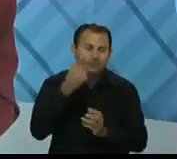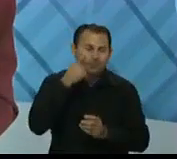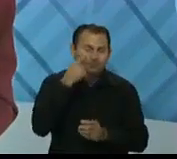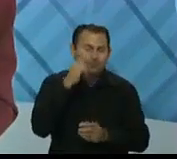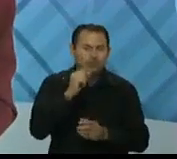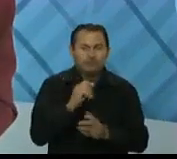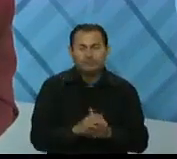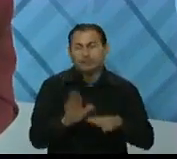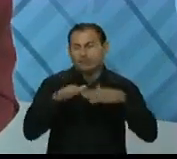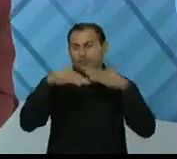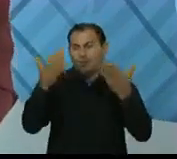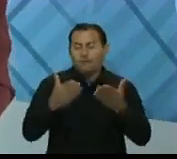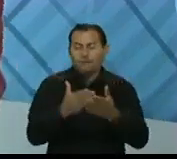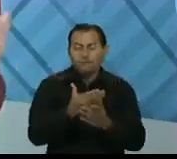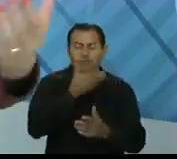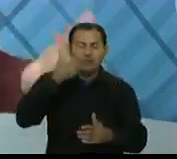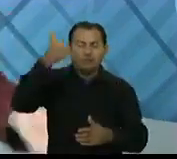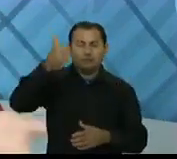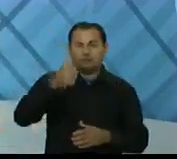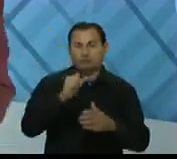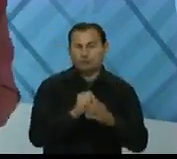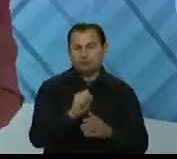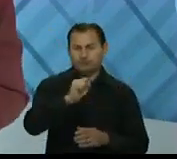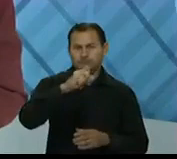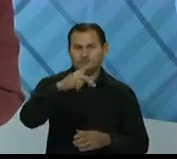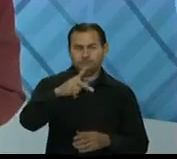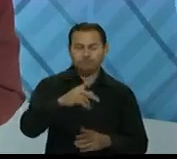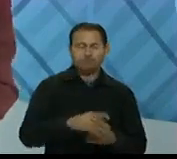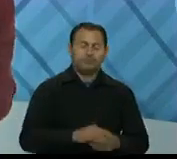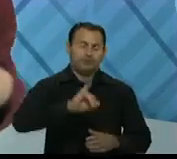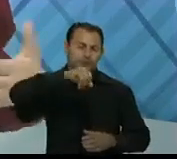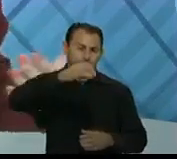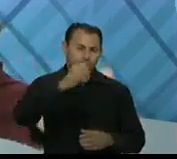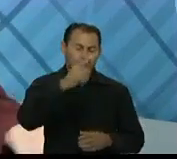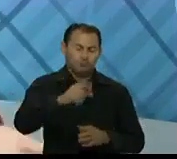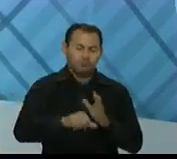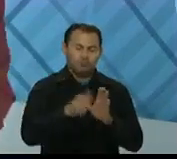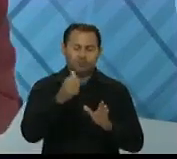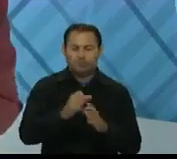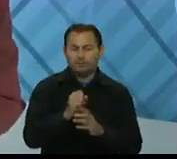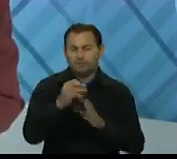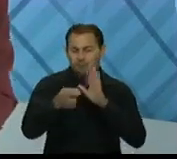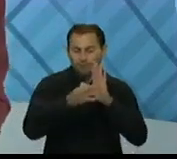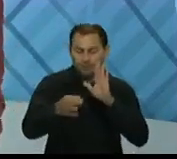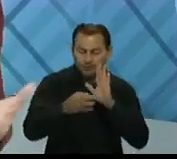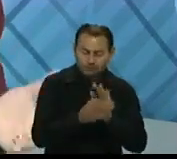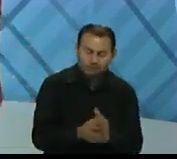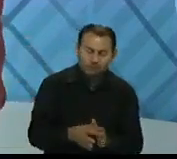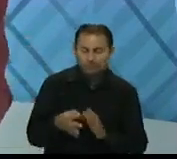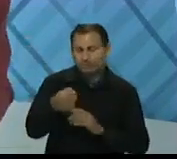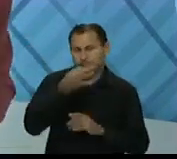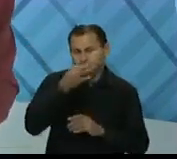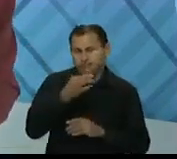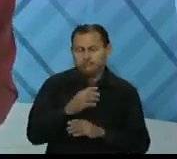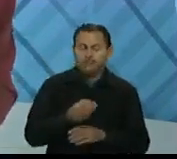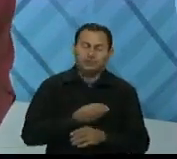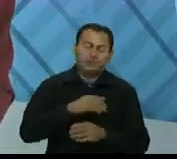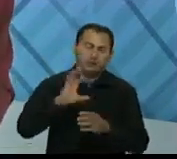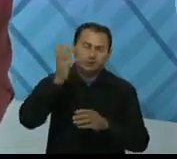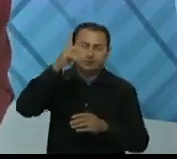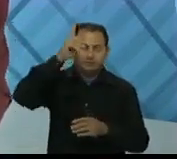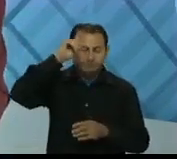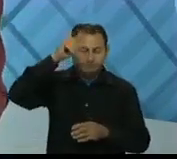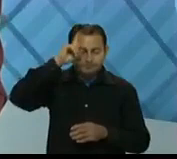vendo qual que era mais vantajosa para aquela situação do João, que é a primeira situação proposta a ele, uma situação que vive no